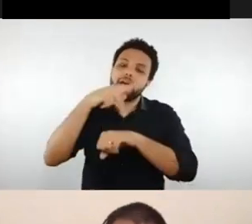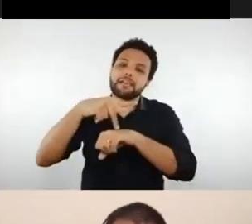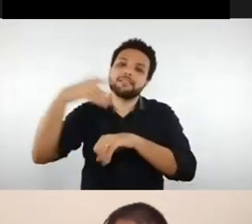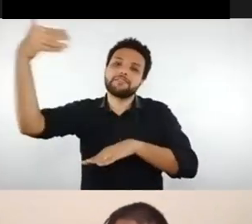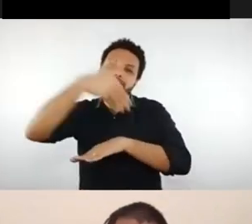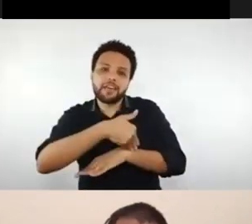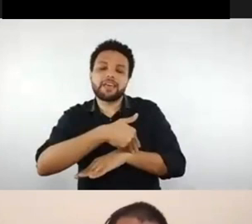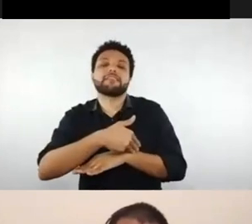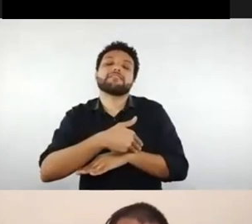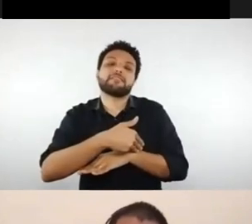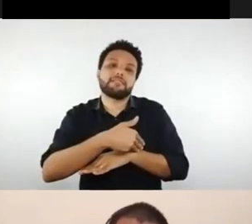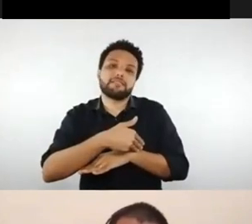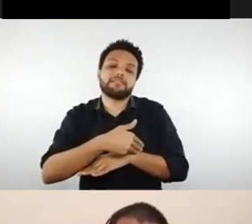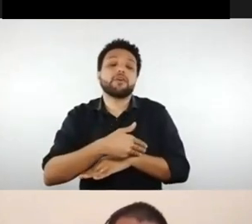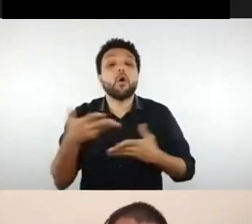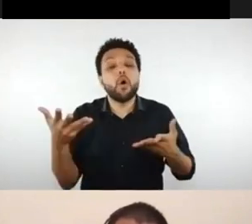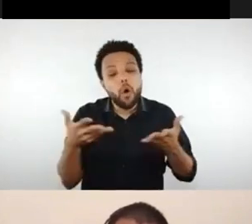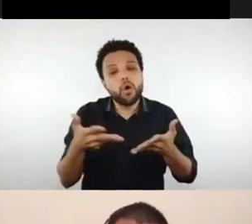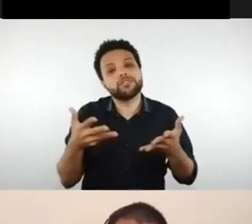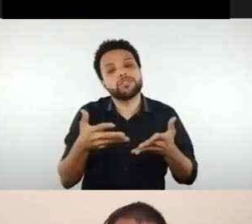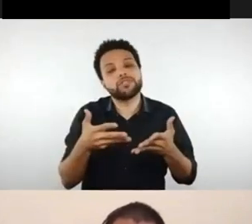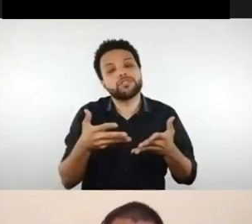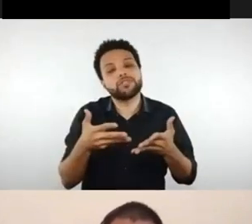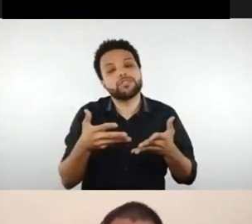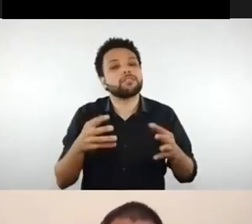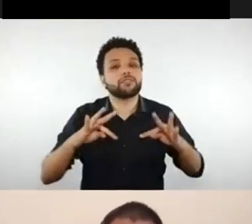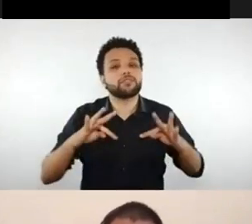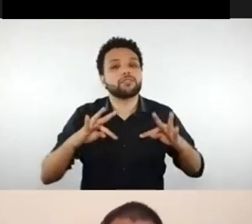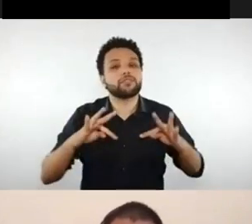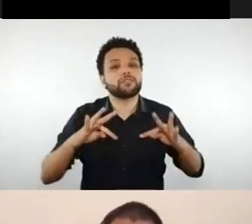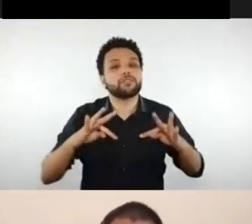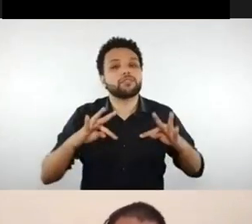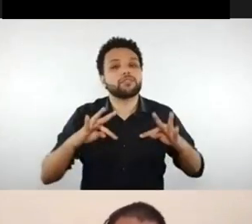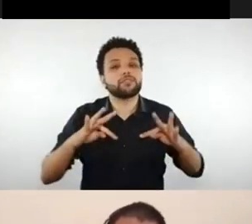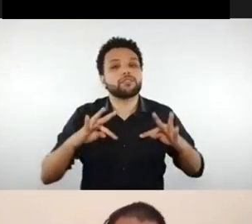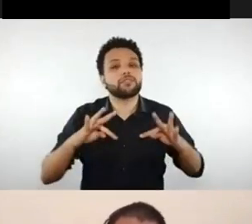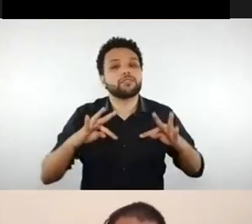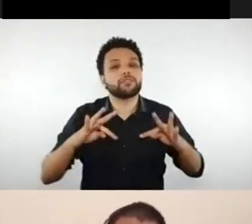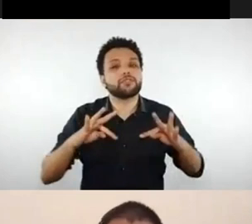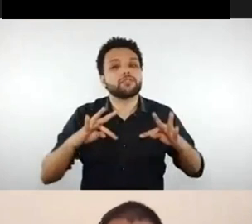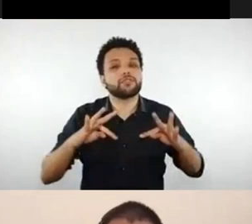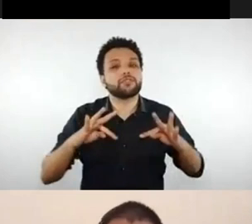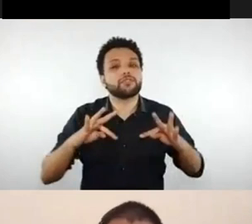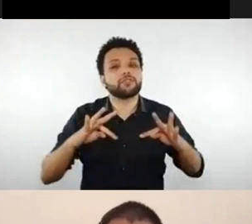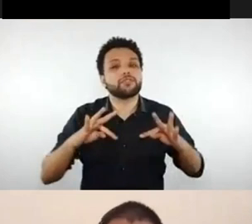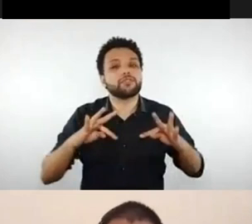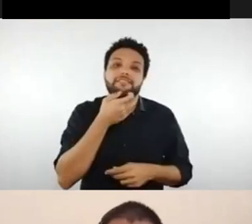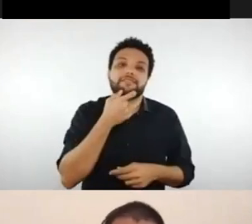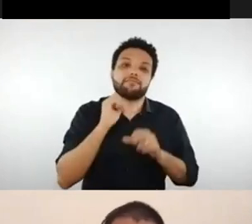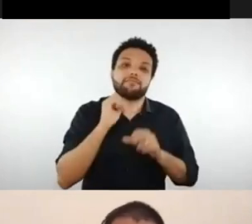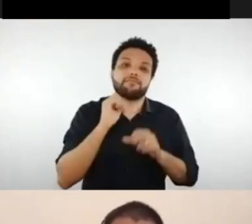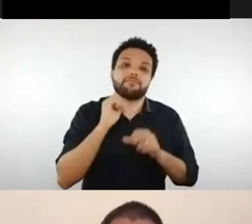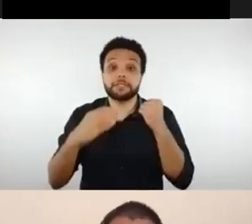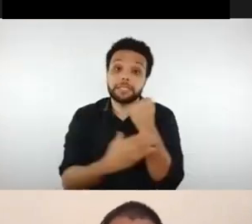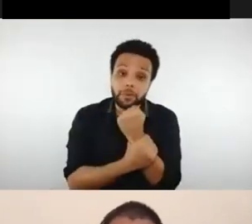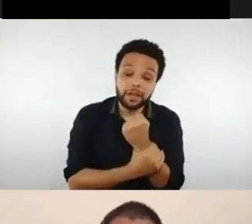mundo que fala inglês. Hoje em dia, eu acho que as pessoas estão muito mais capacitadas, né? Tem o risco do segurança,